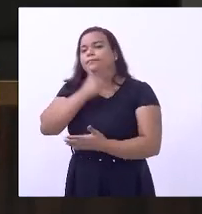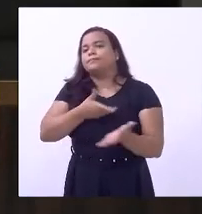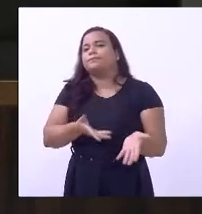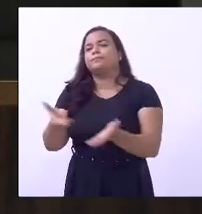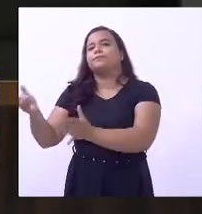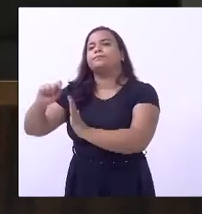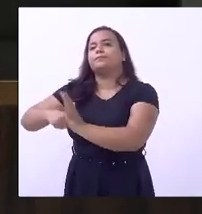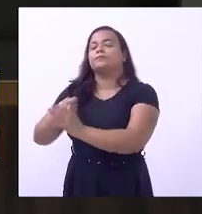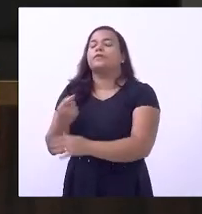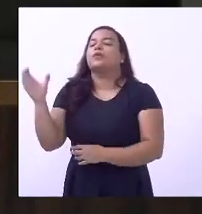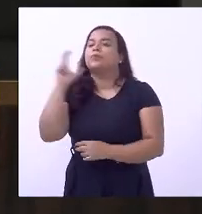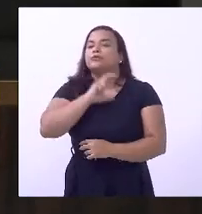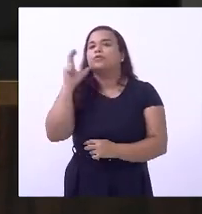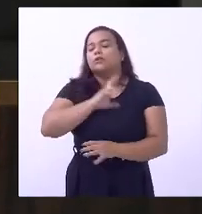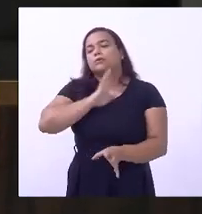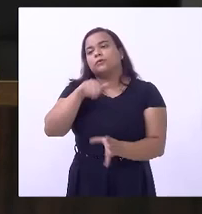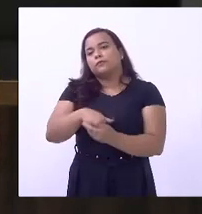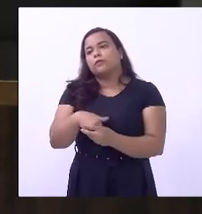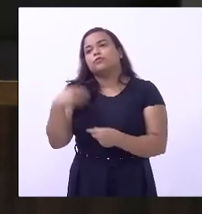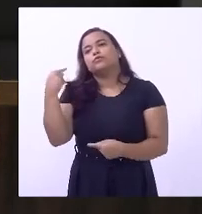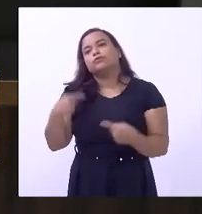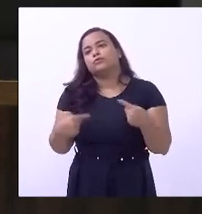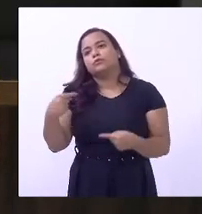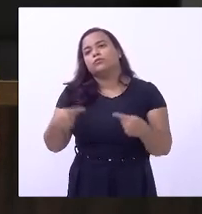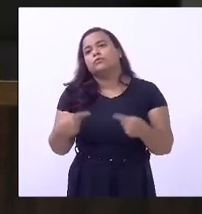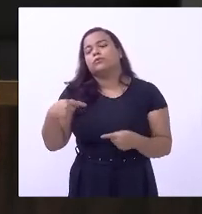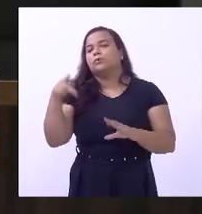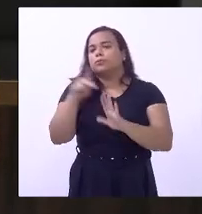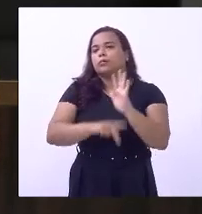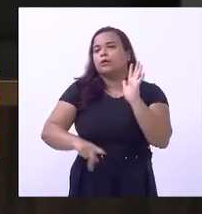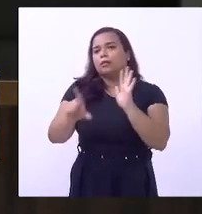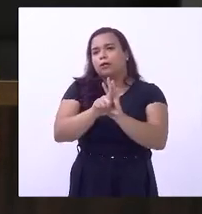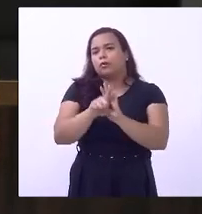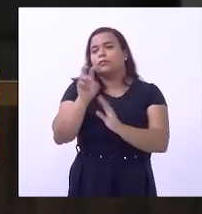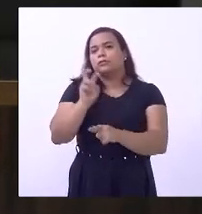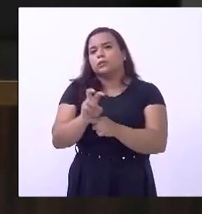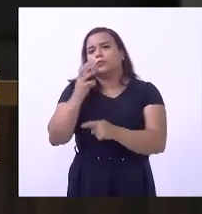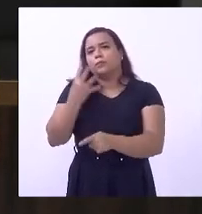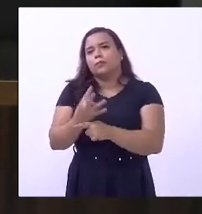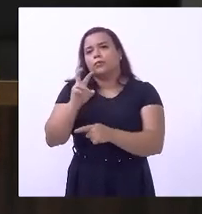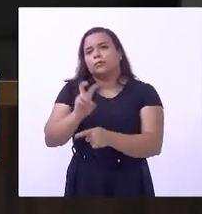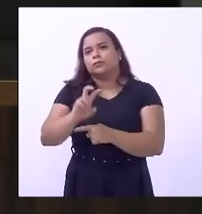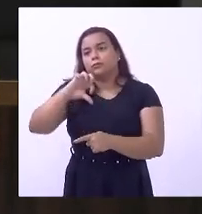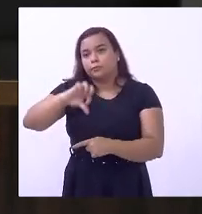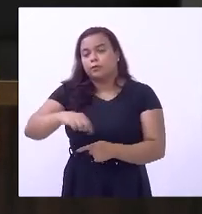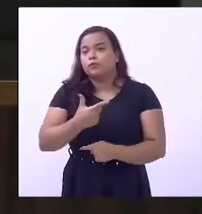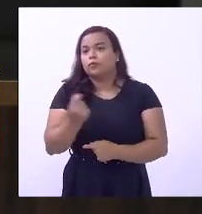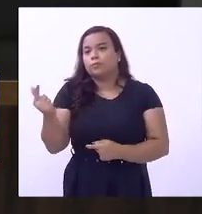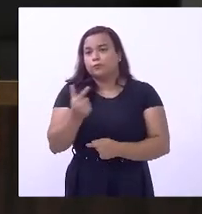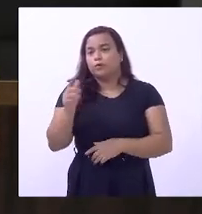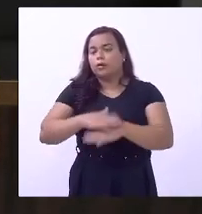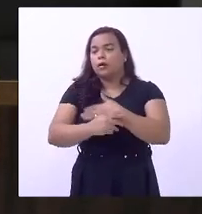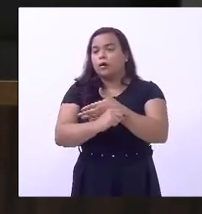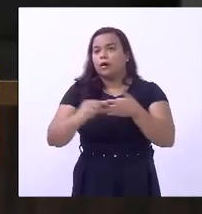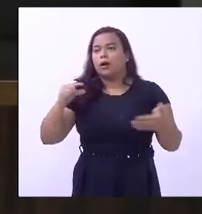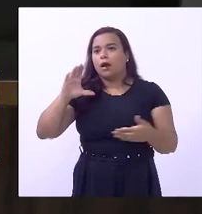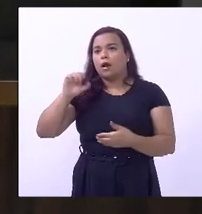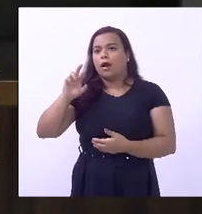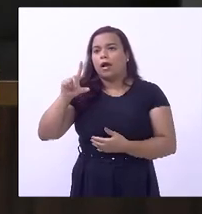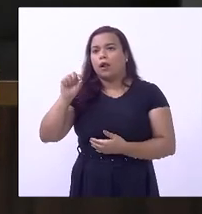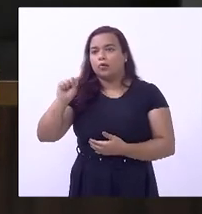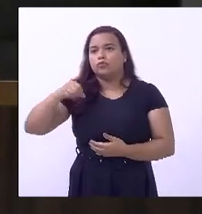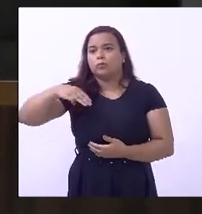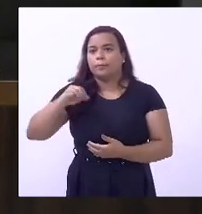de urgência, em votação, em discussão única, projeto de lei 5459 de 22, de autoria do deputado Carlos Macedo, Tia